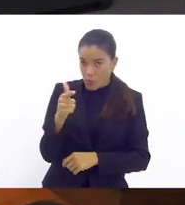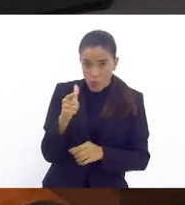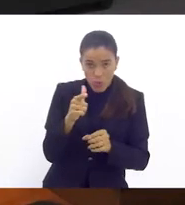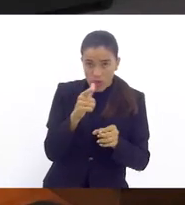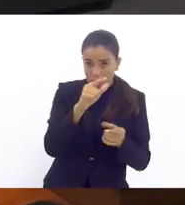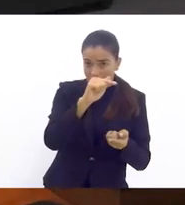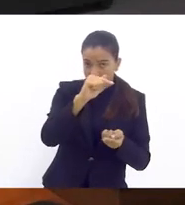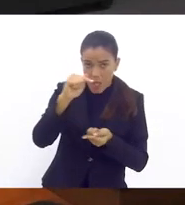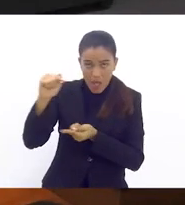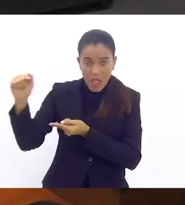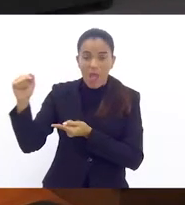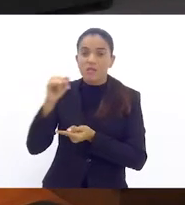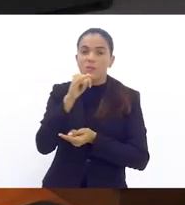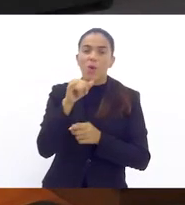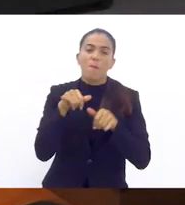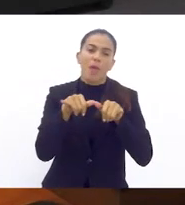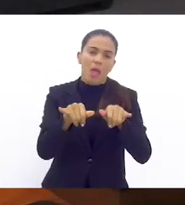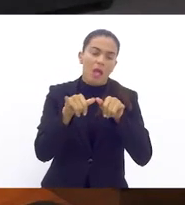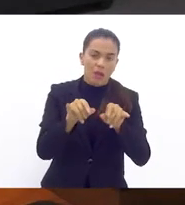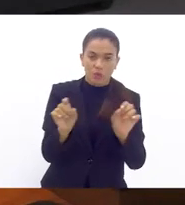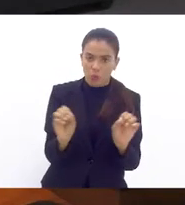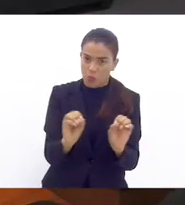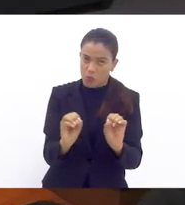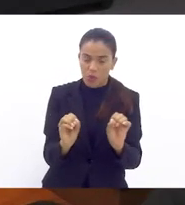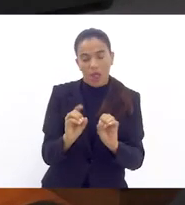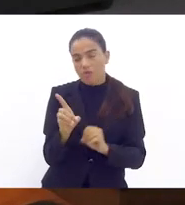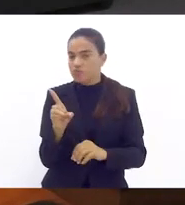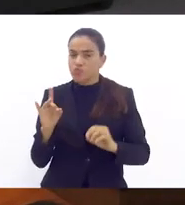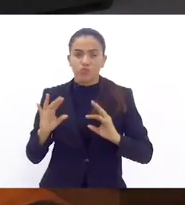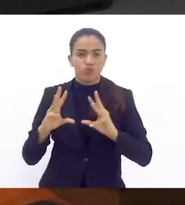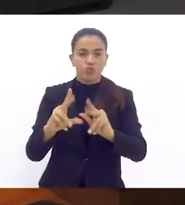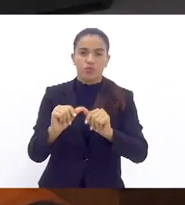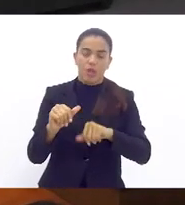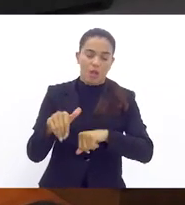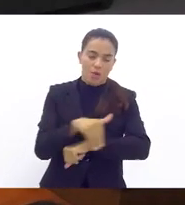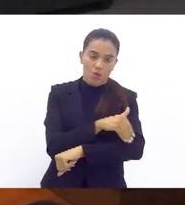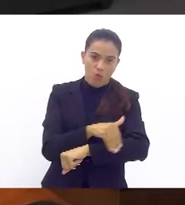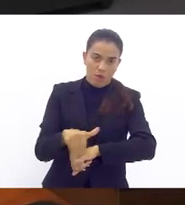grande comércio? Não. Todas na rua. Todas na rua. Tá. E